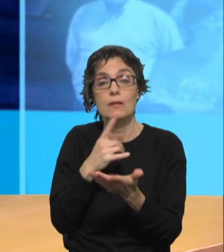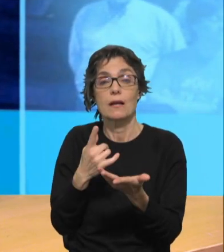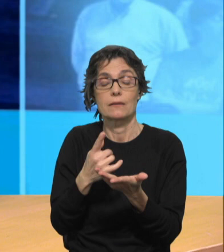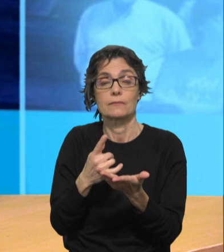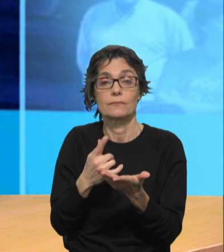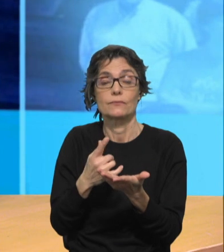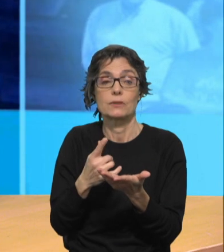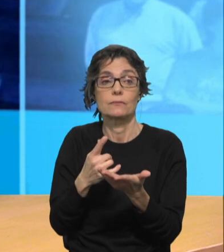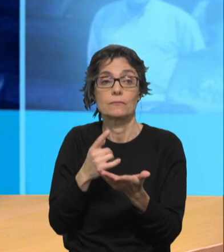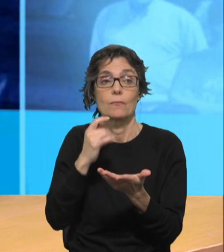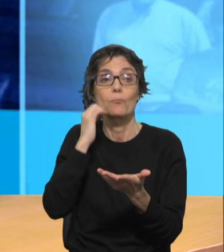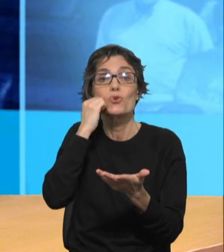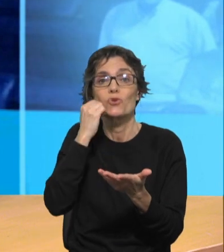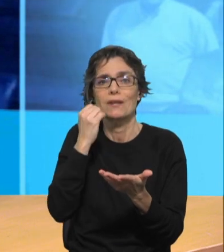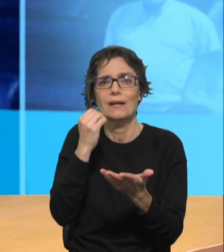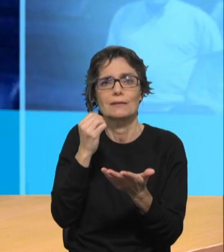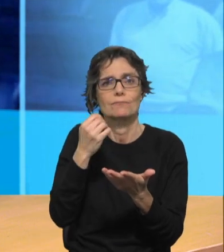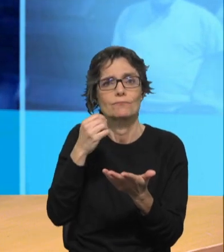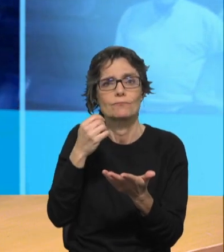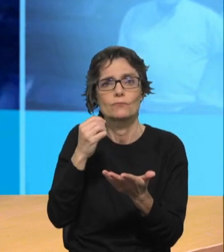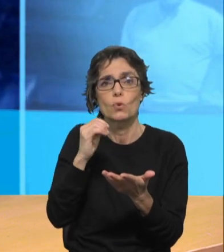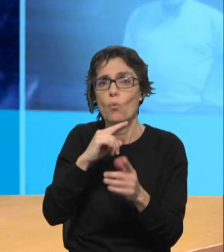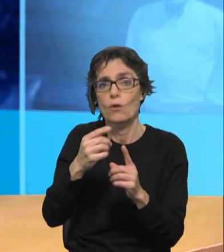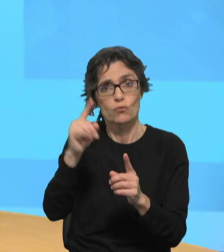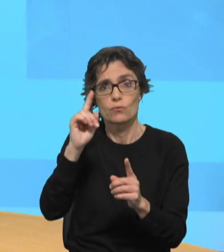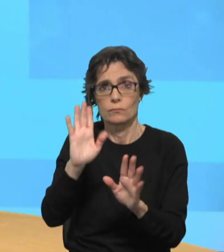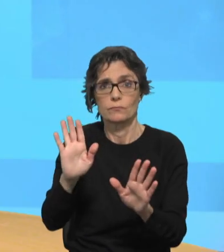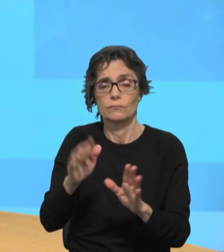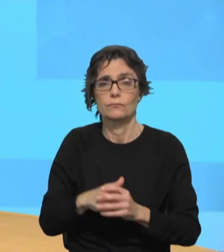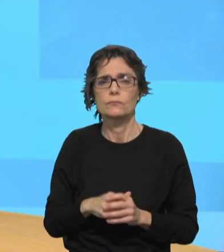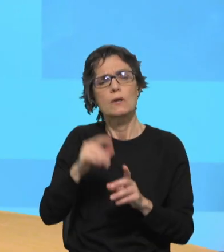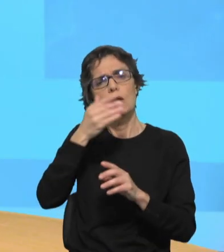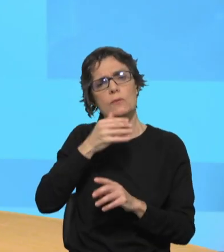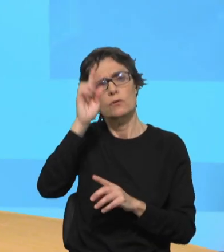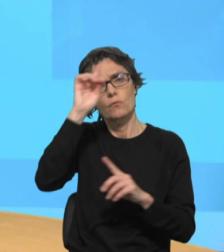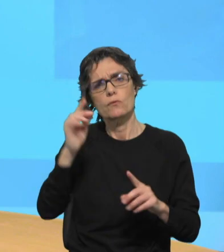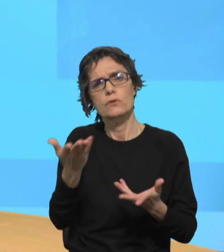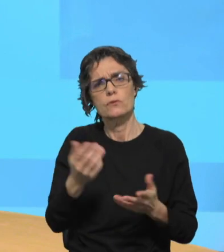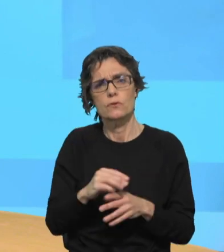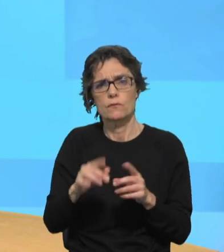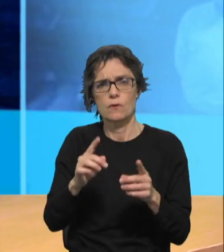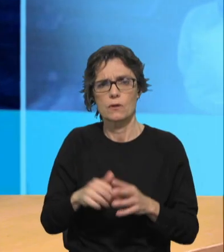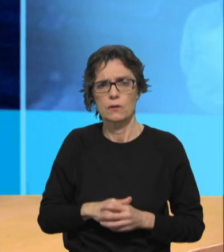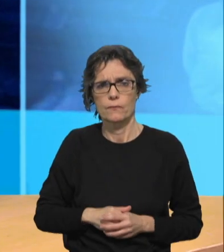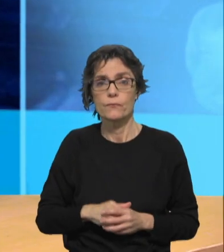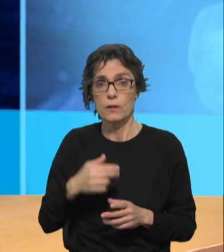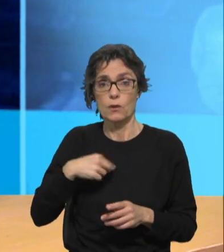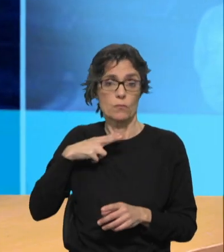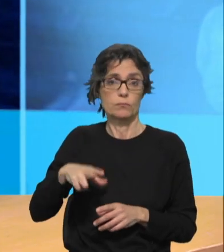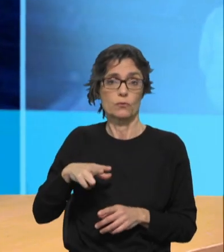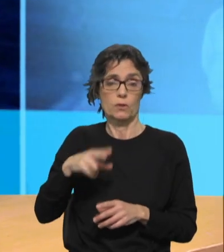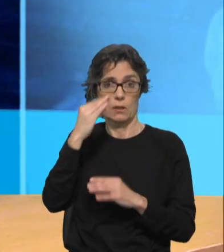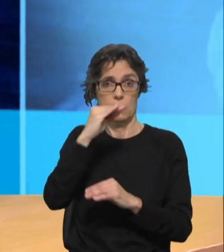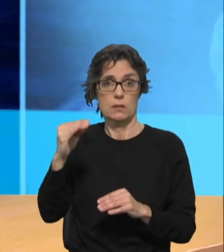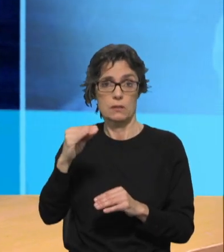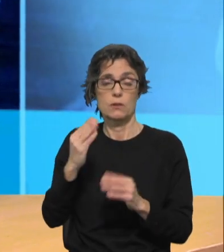fique comprometido, isso não tenho dúvidas. Isso acontece, por exemplo, na sua experiência de professor de... Sim, na minha experiência de professor de português. No secundário? E